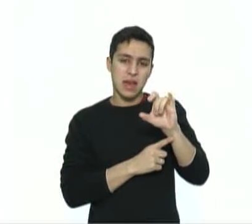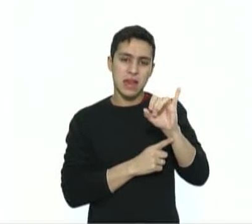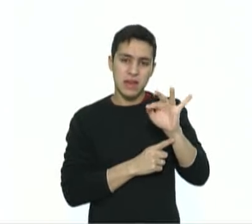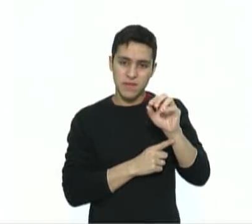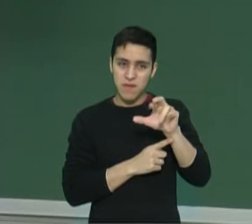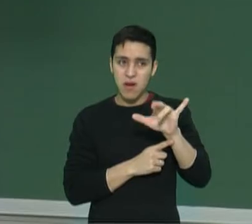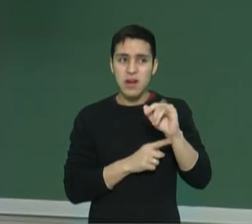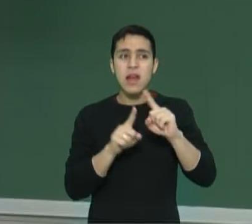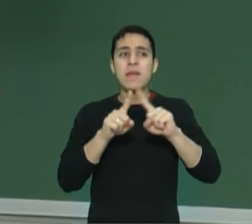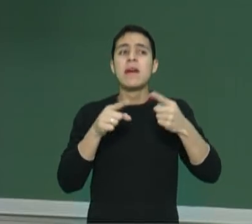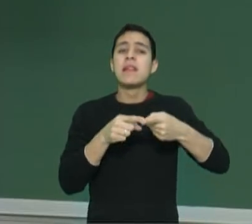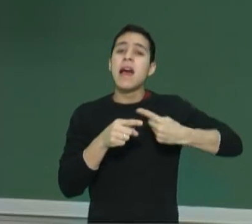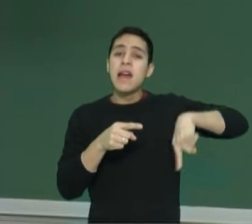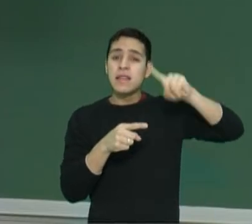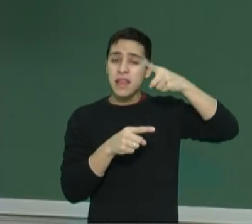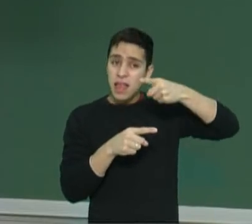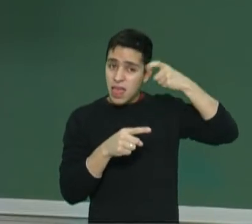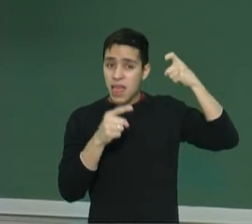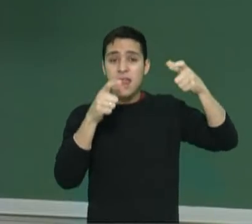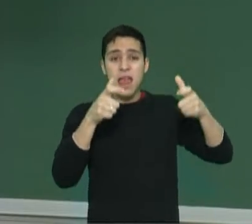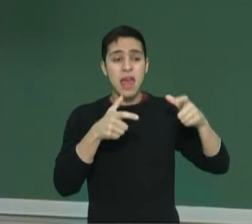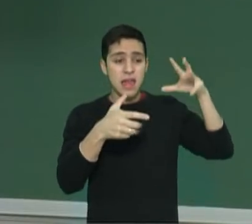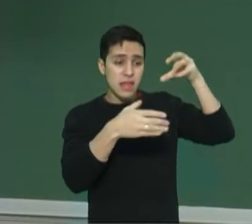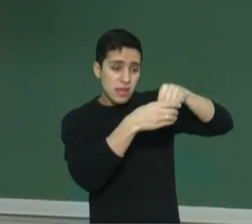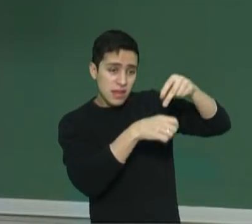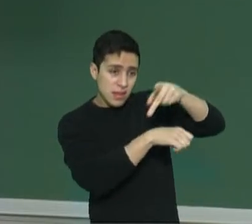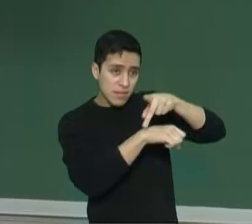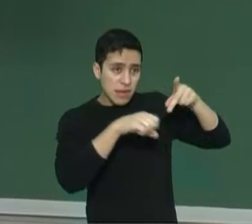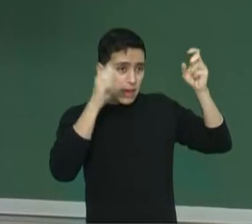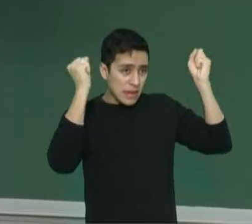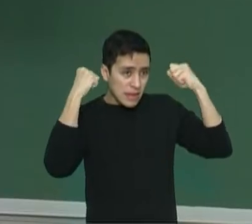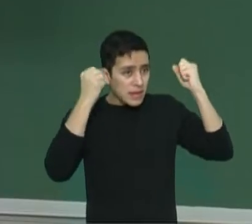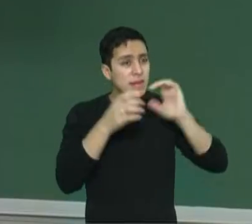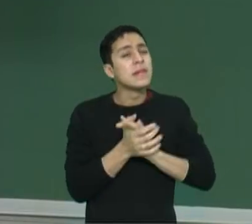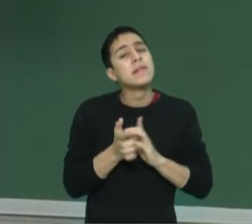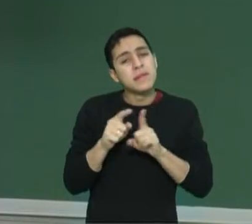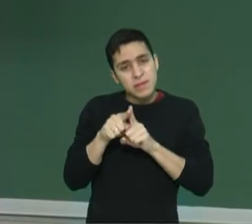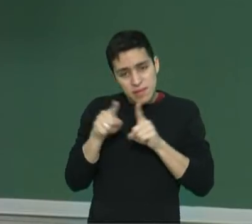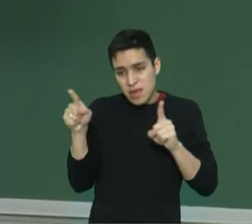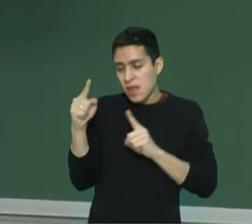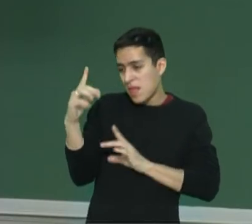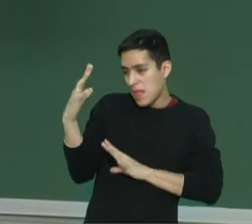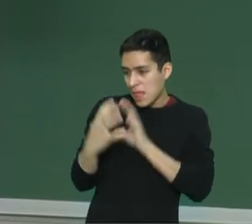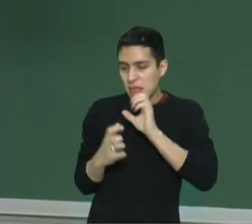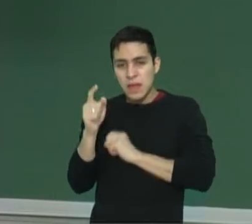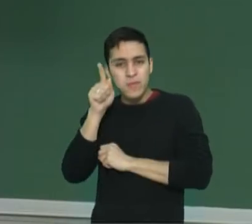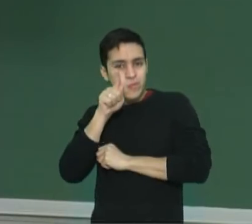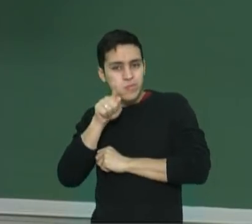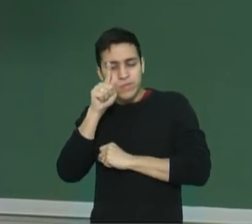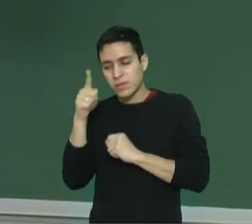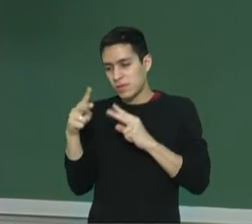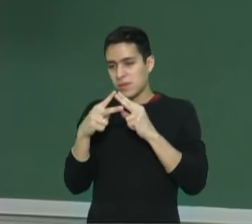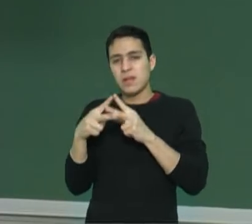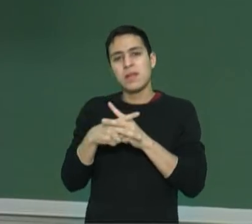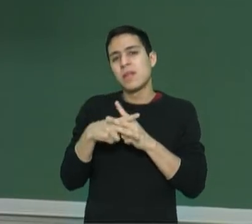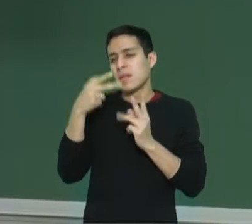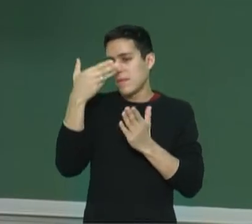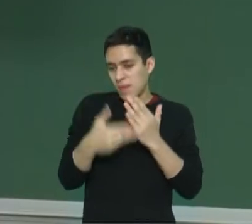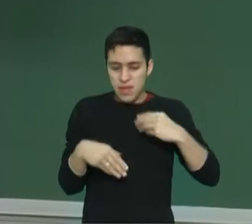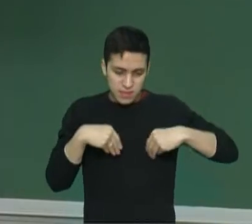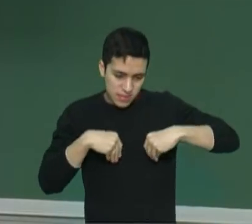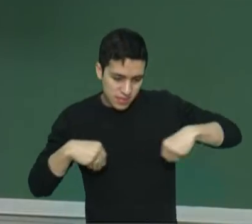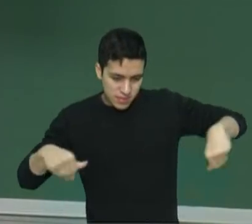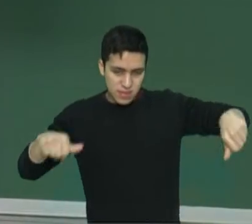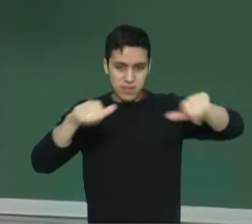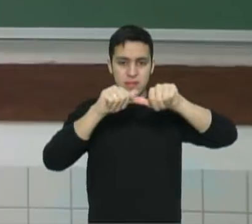ao México. Olha aqui, ó, Califórnia verdinha, pertencendo ao México, mas em conflito com os Estados Unidos, perde a posse desse